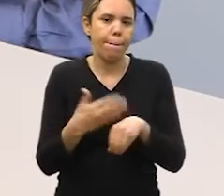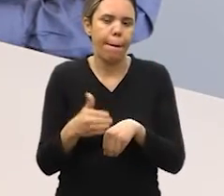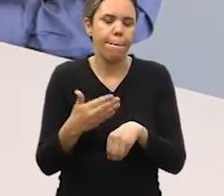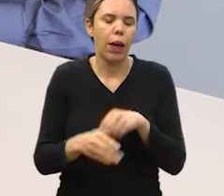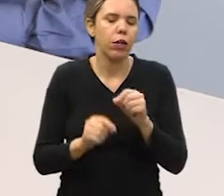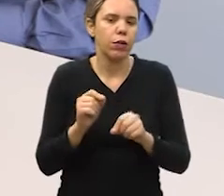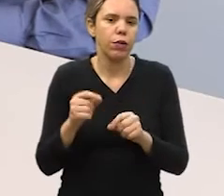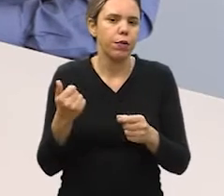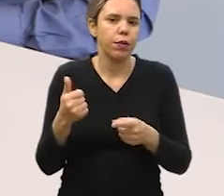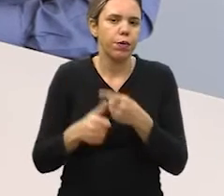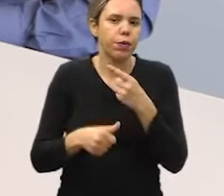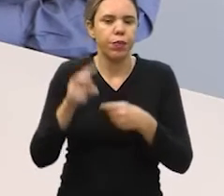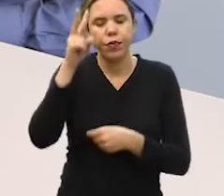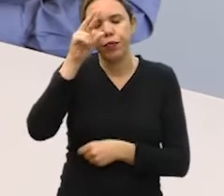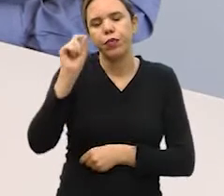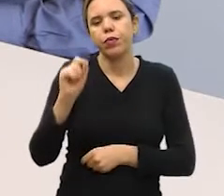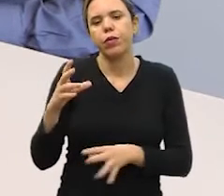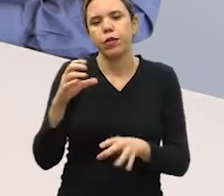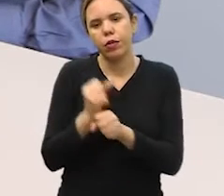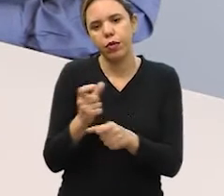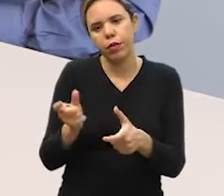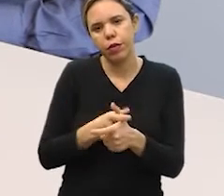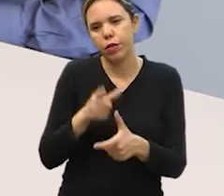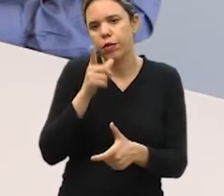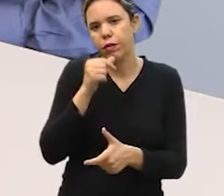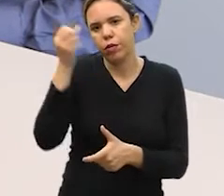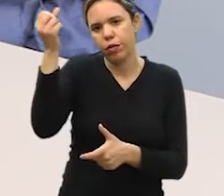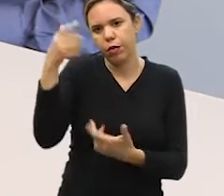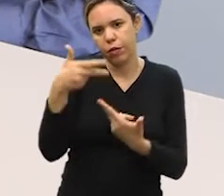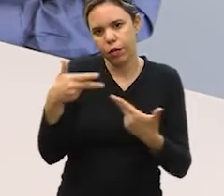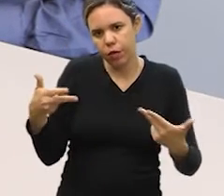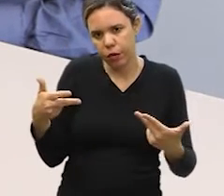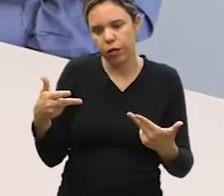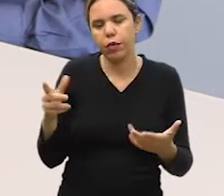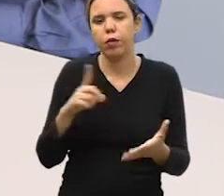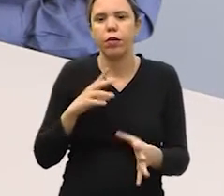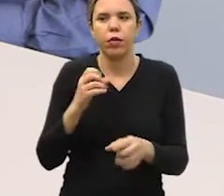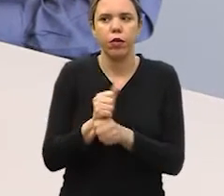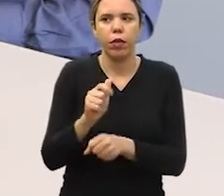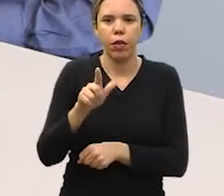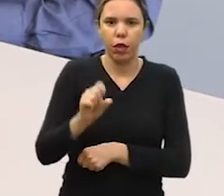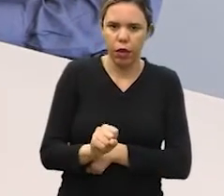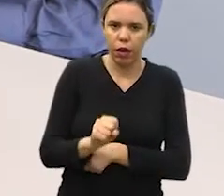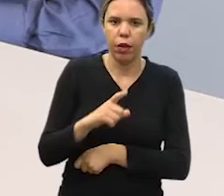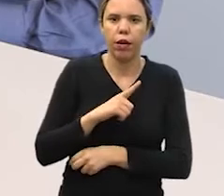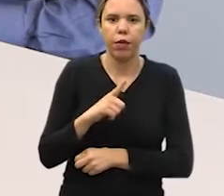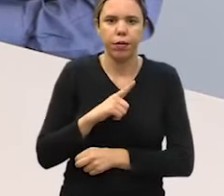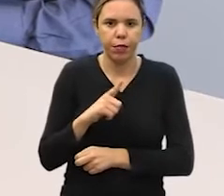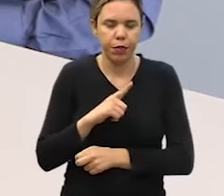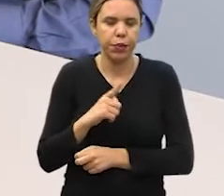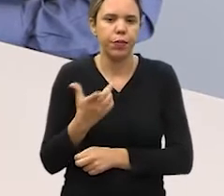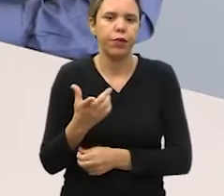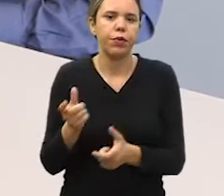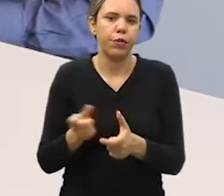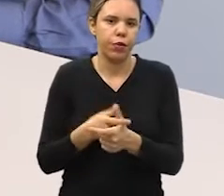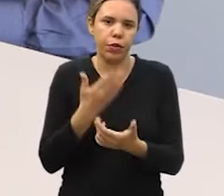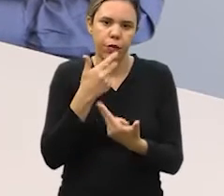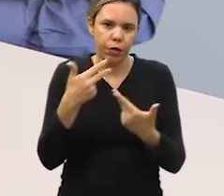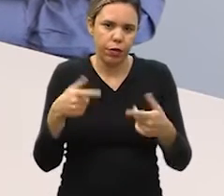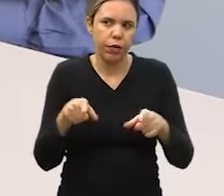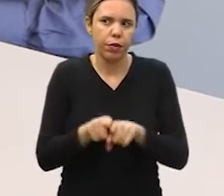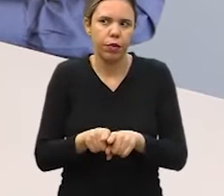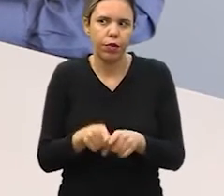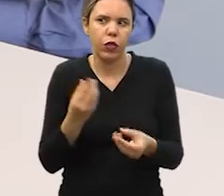prática, a gente primeiro tem que lembrar que tem conta de água, conta de luz, conta do gás, tem a despesa com